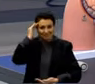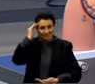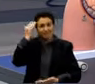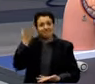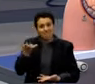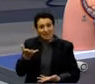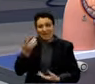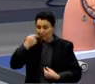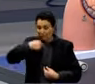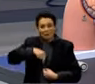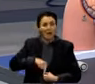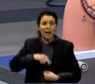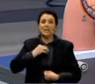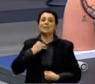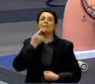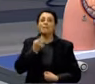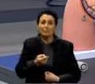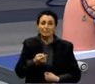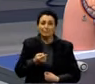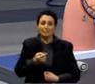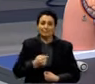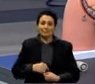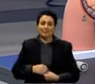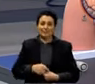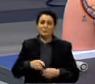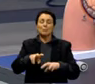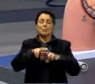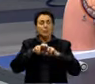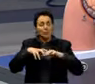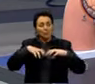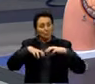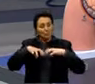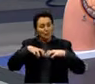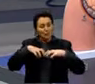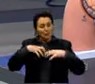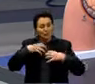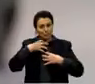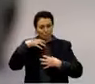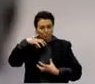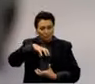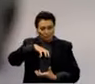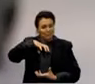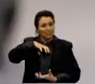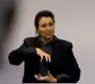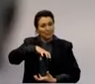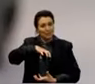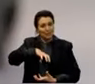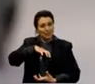da gravidade, né? Por causa desses movimentos, então, que o esôfago faz.